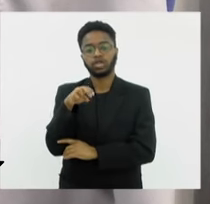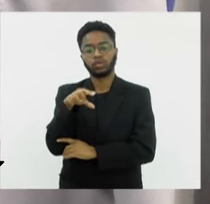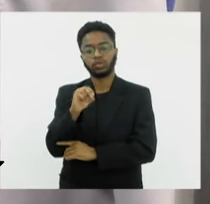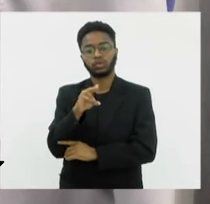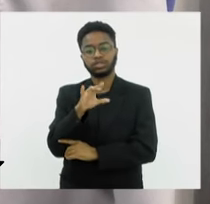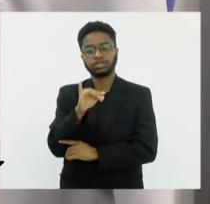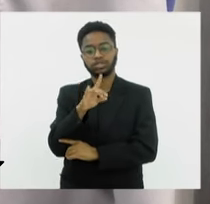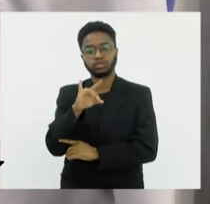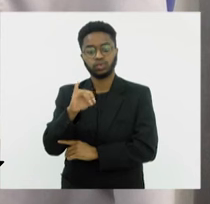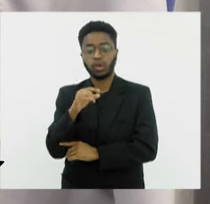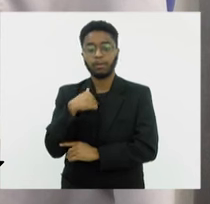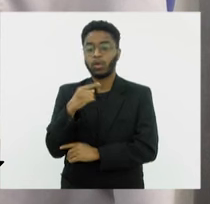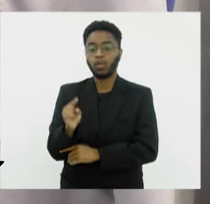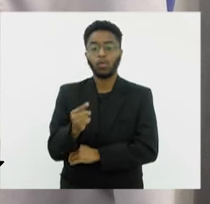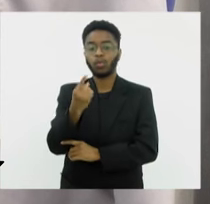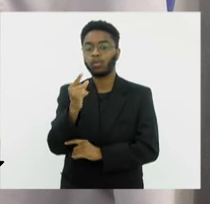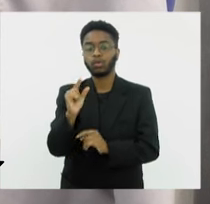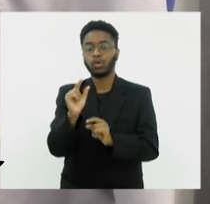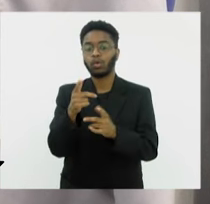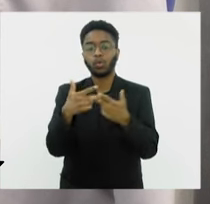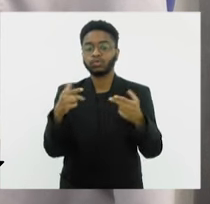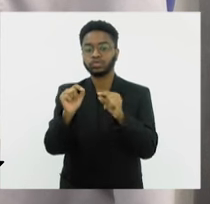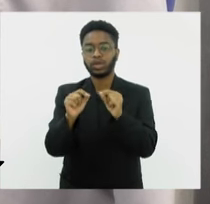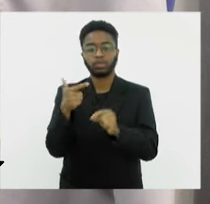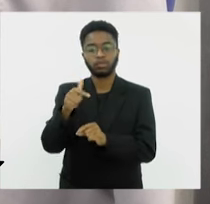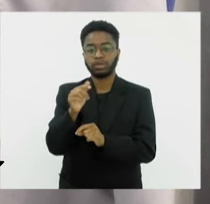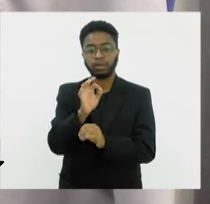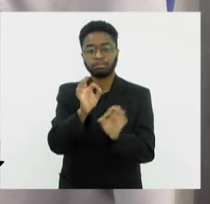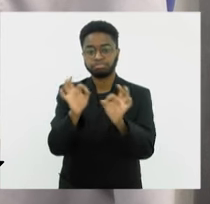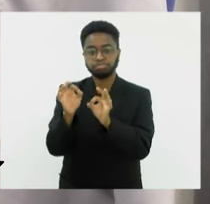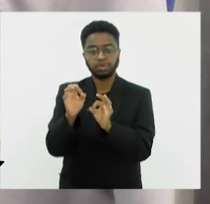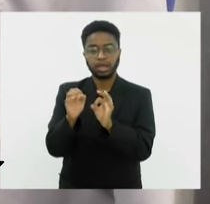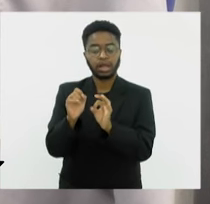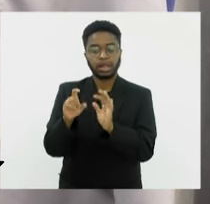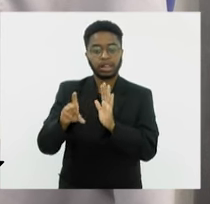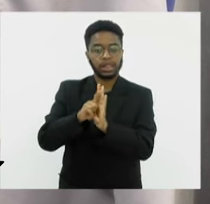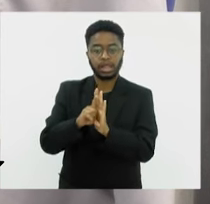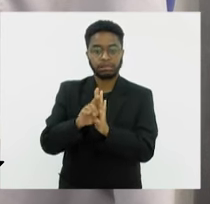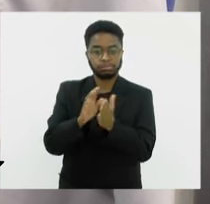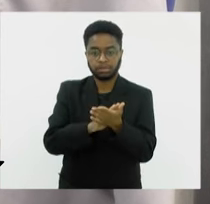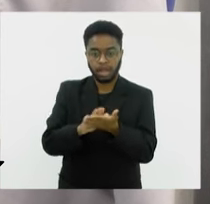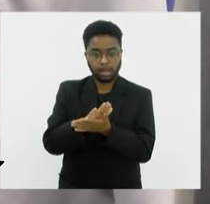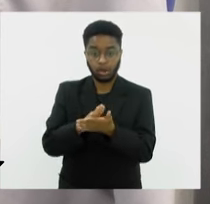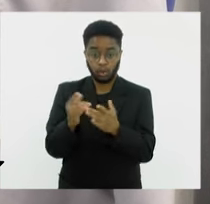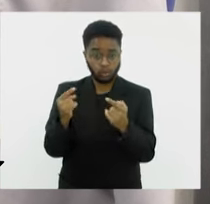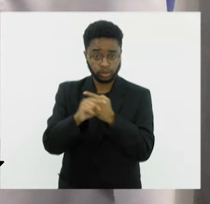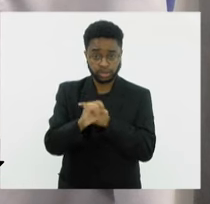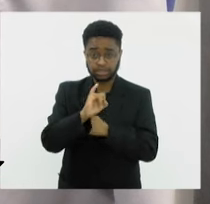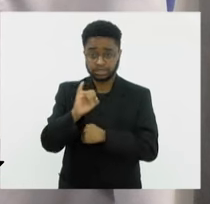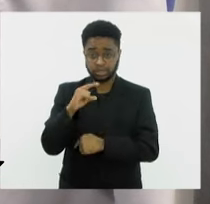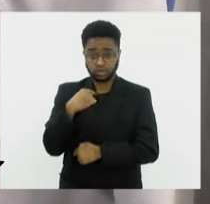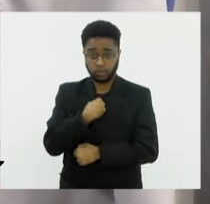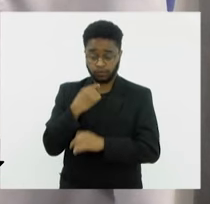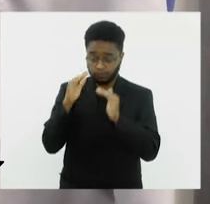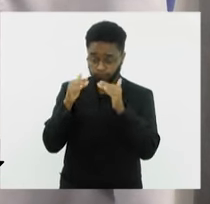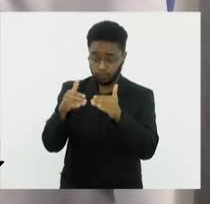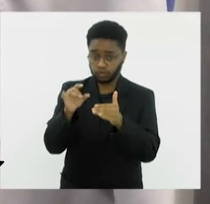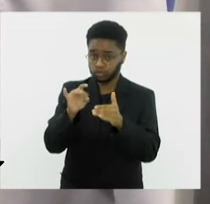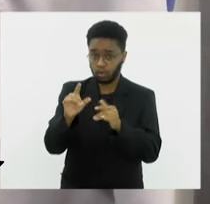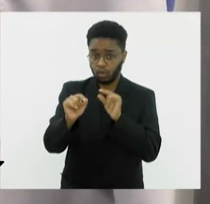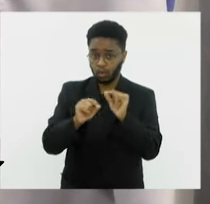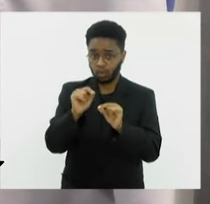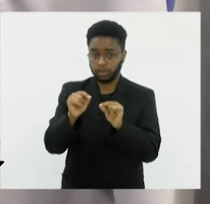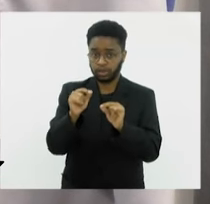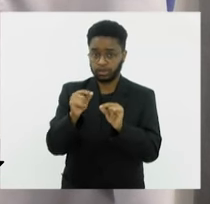de inflexão é sobre isso. Não há uma lei clara, não há uma decisão judicial. Ao contrário, se a gente for sopesar exclusivamente o que está disposto no